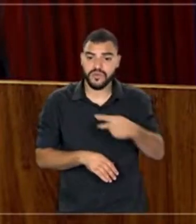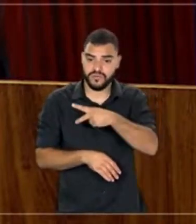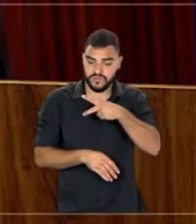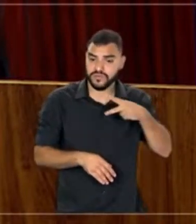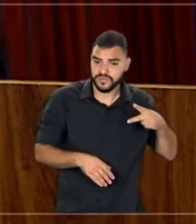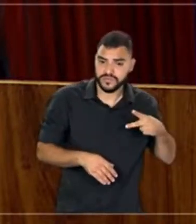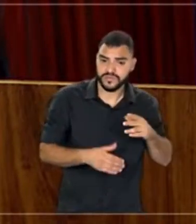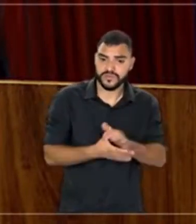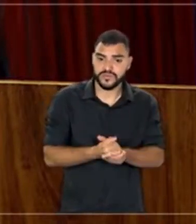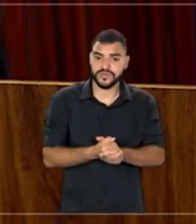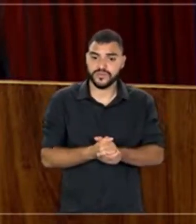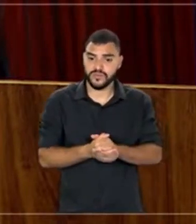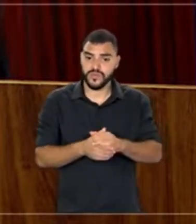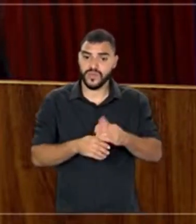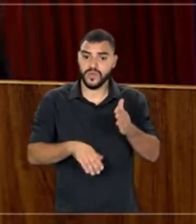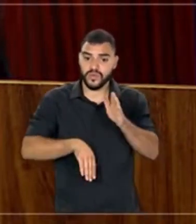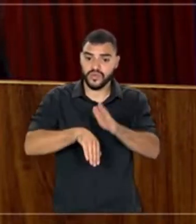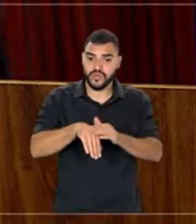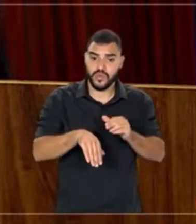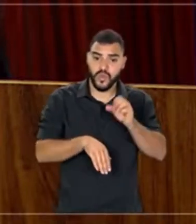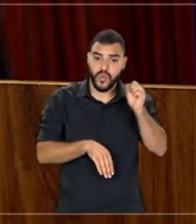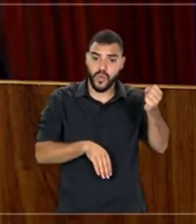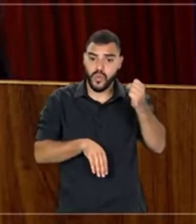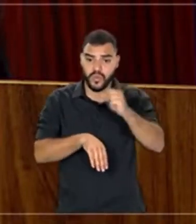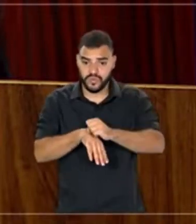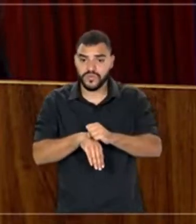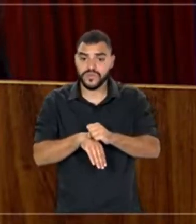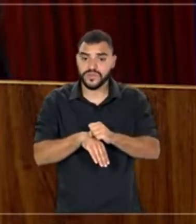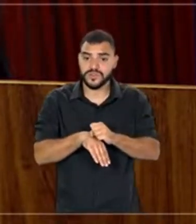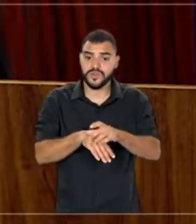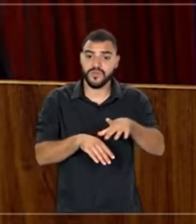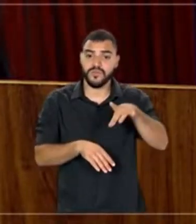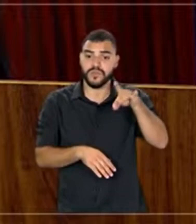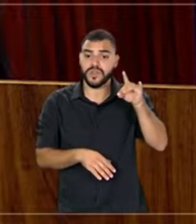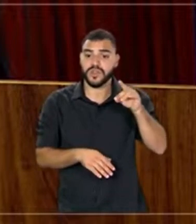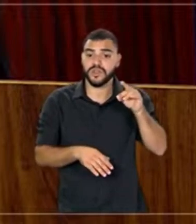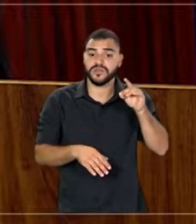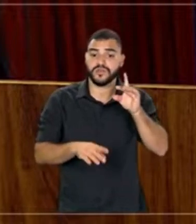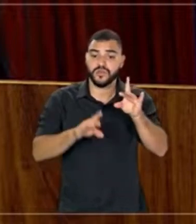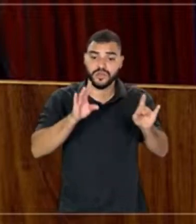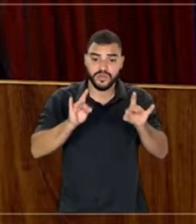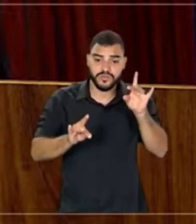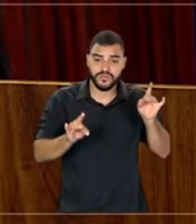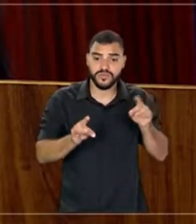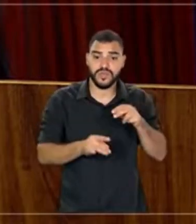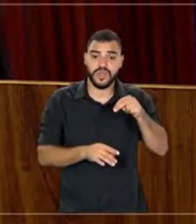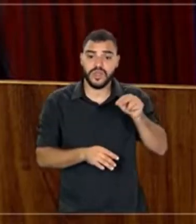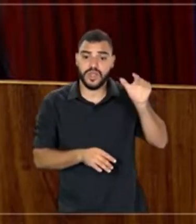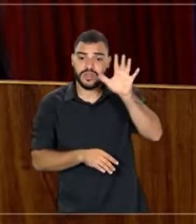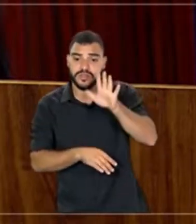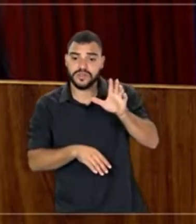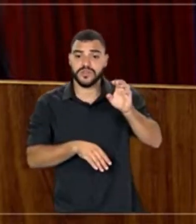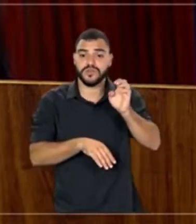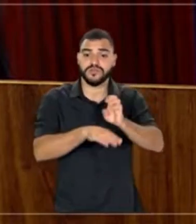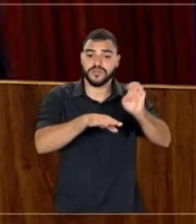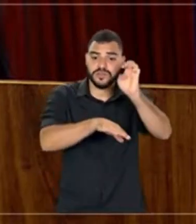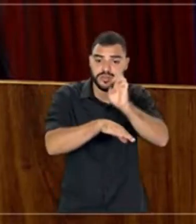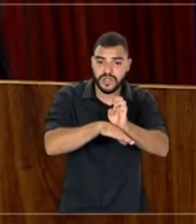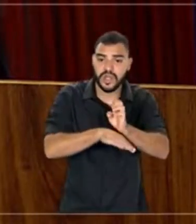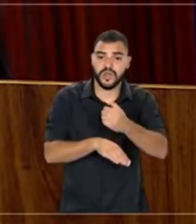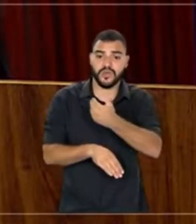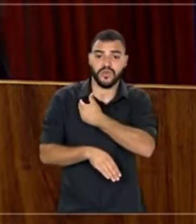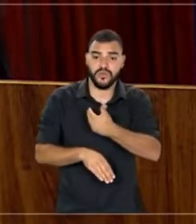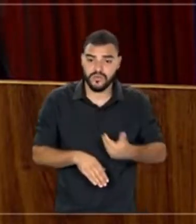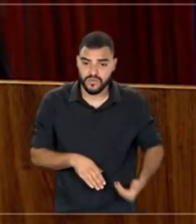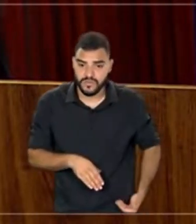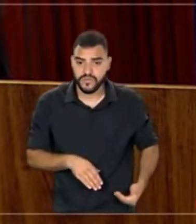fomos chamados 8 vezes para escolher o chefe da nação, o chefe de Estado e de governo, o